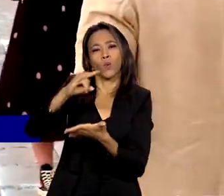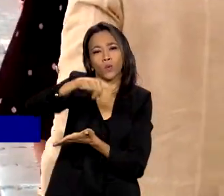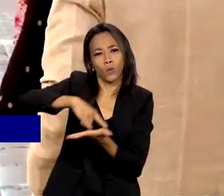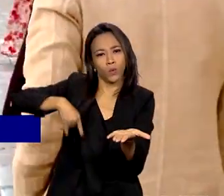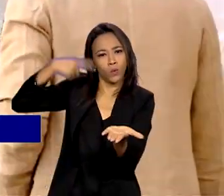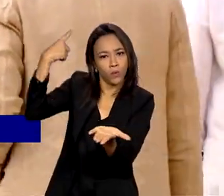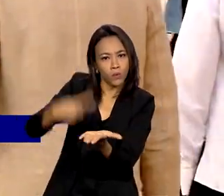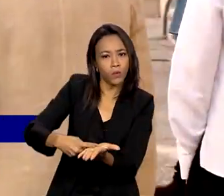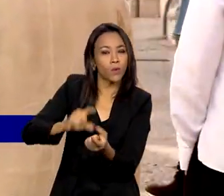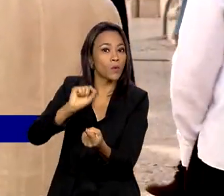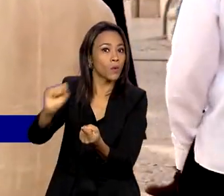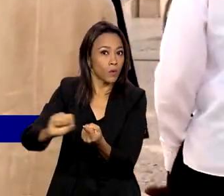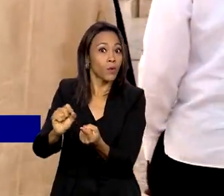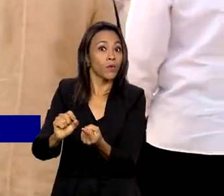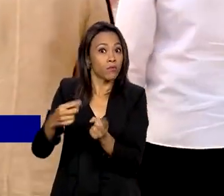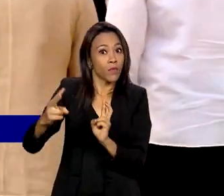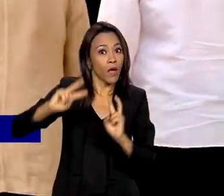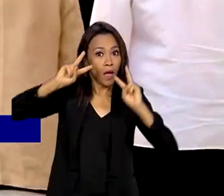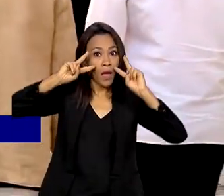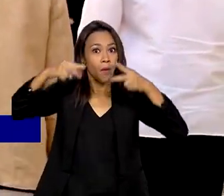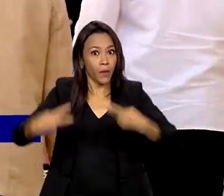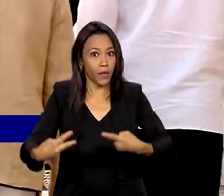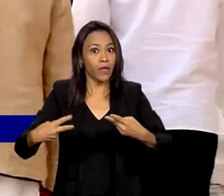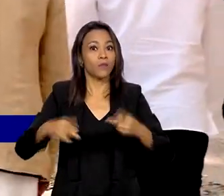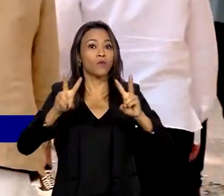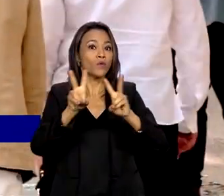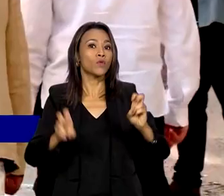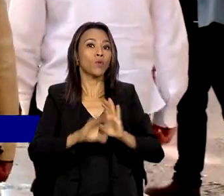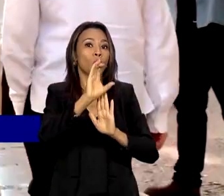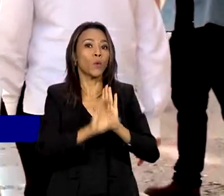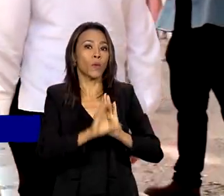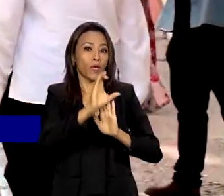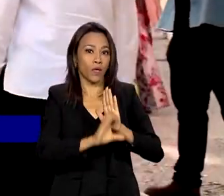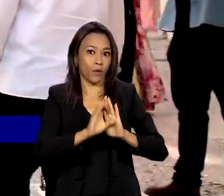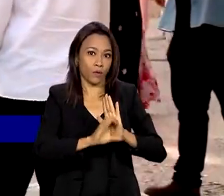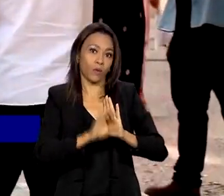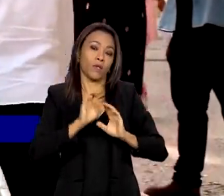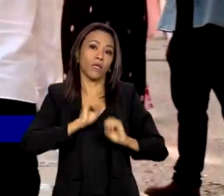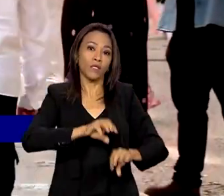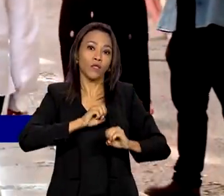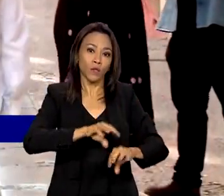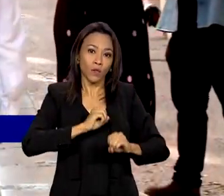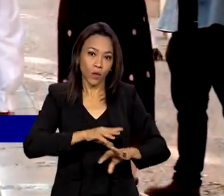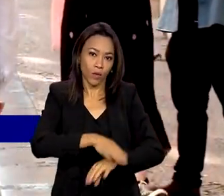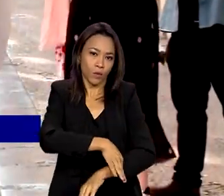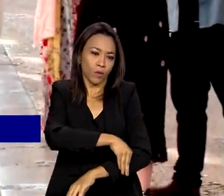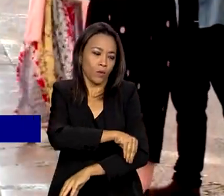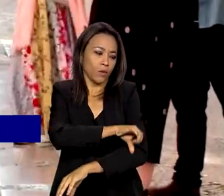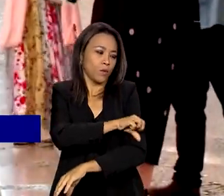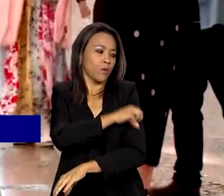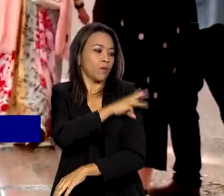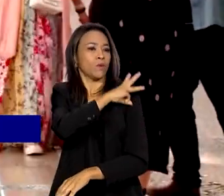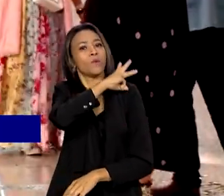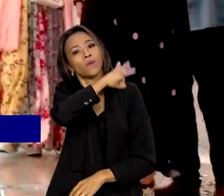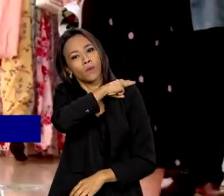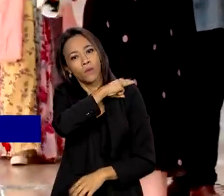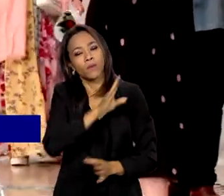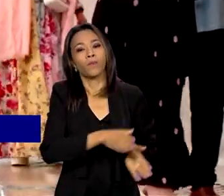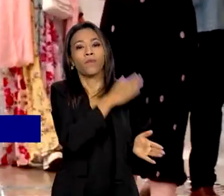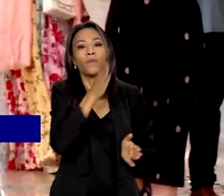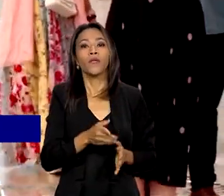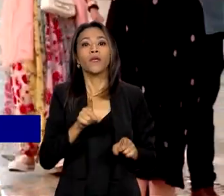o reconhecimento mútuo de currículos escolares da educação básica, que vai até o ensino médio, e da carteira